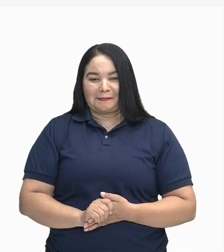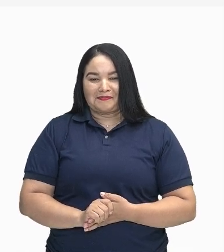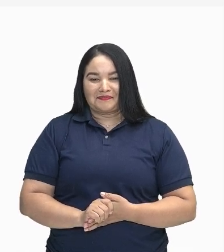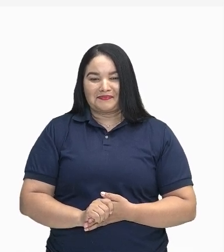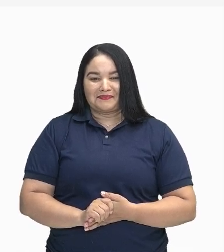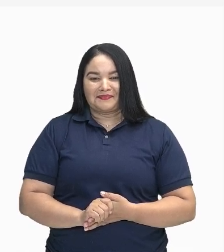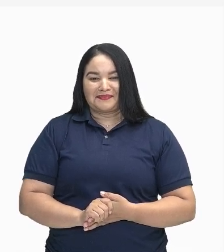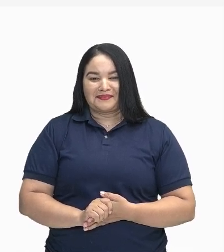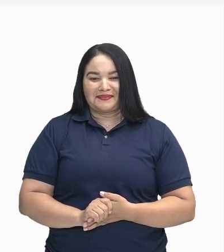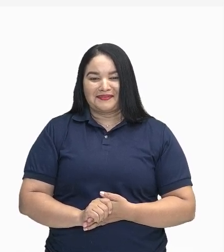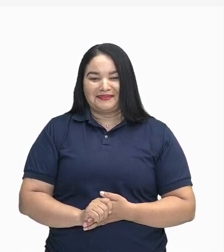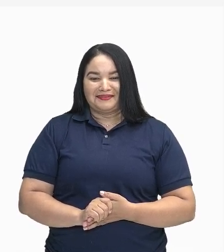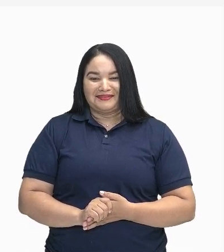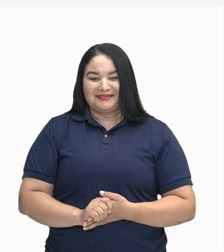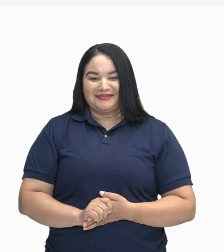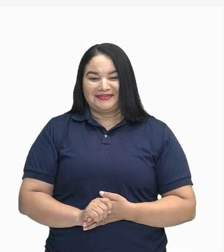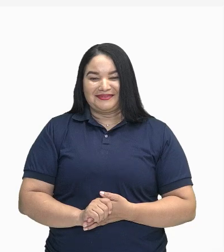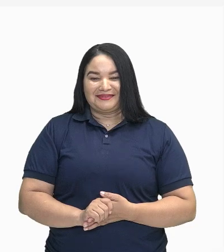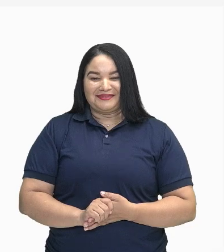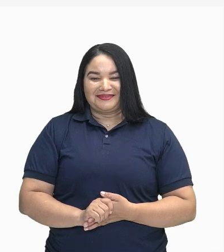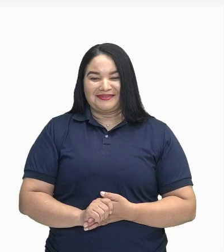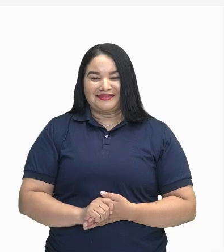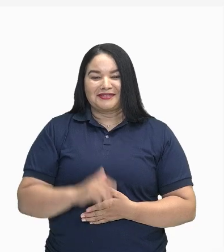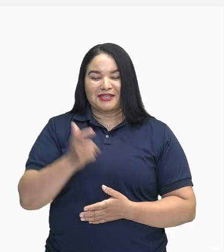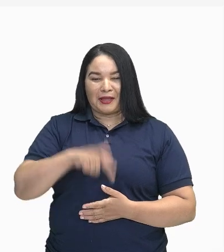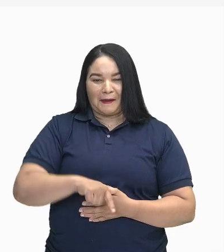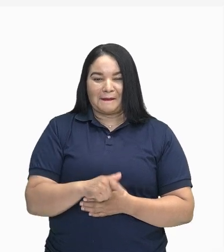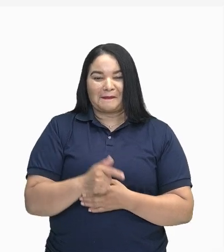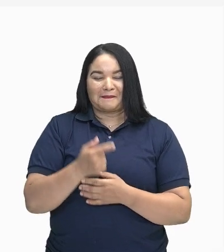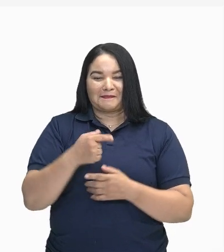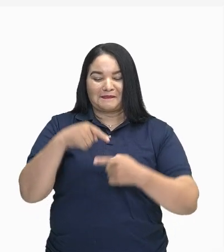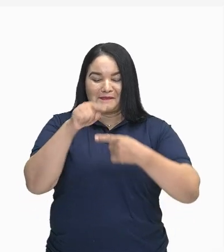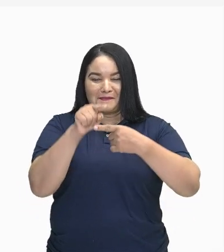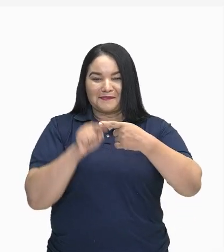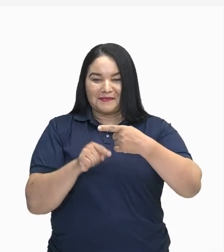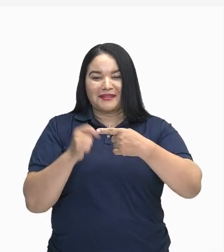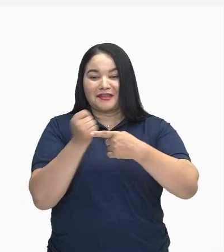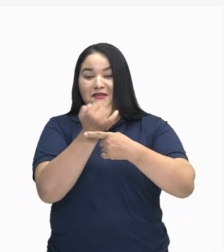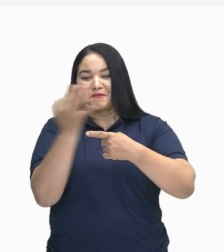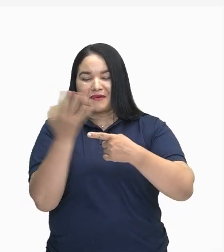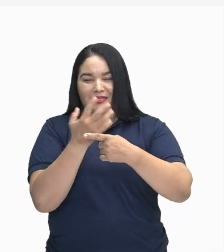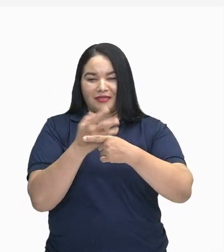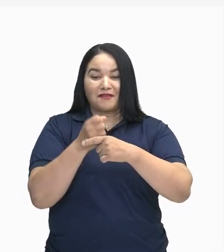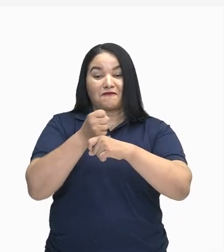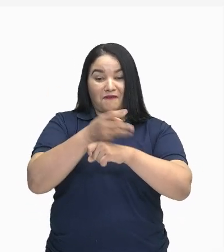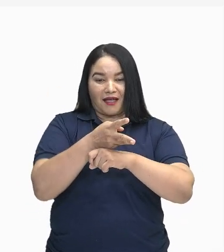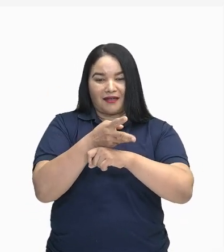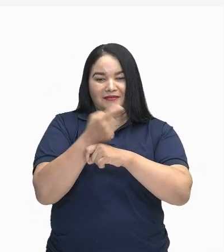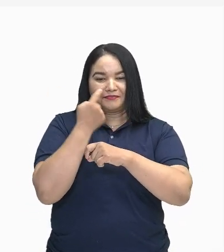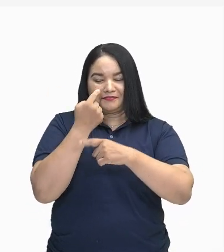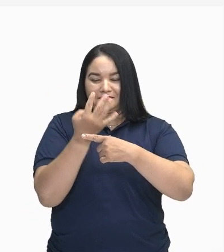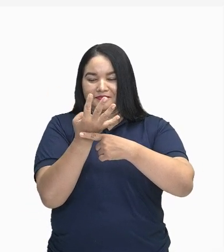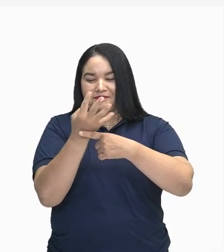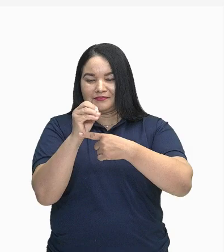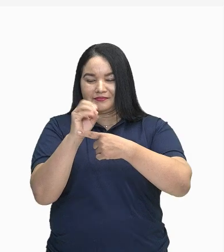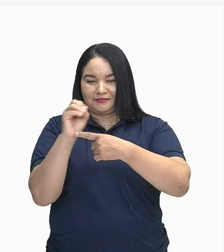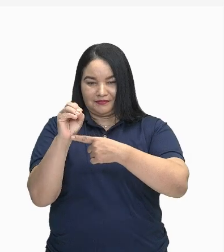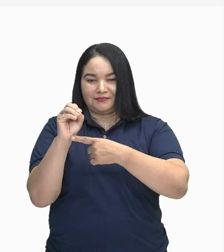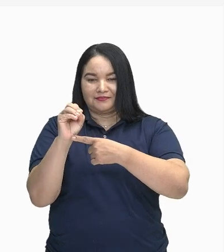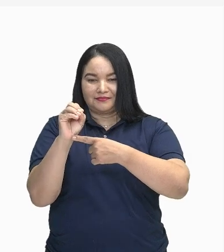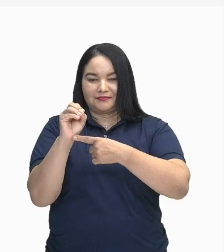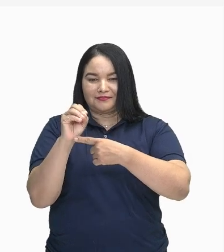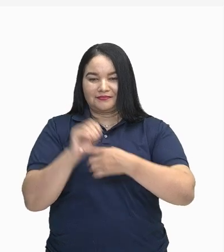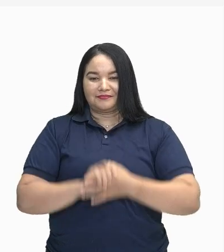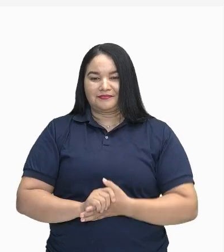Razão igual ao número de vagas, que ó, ele pede razão entre o